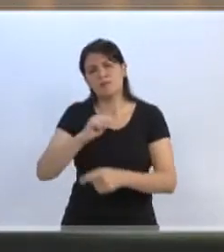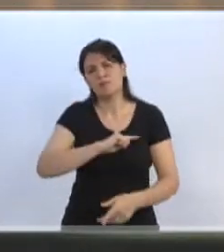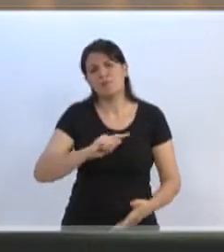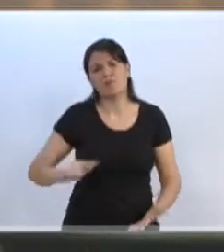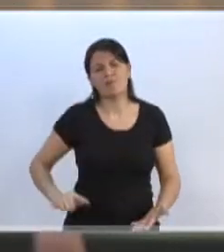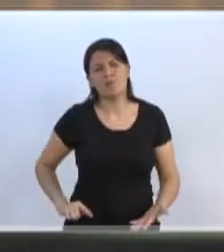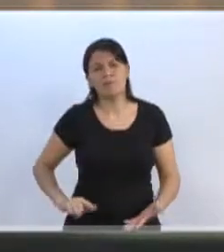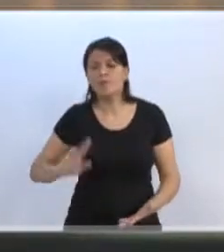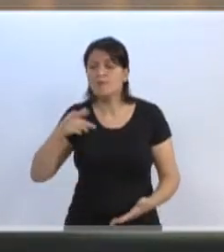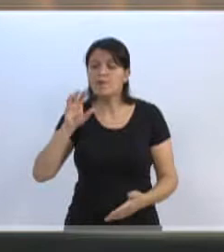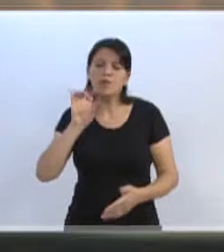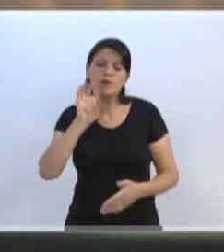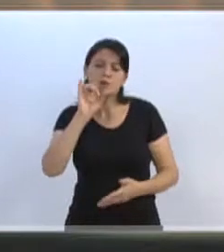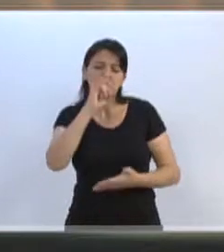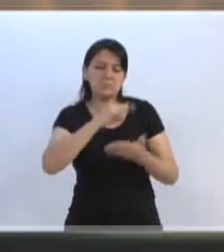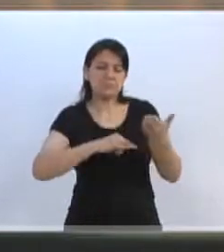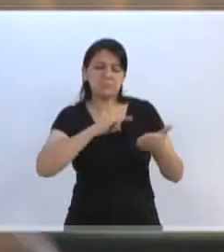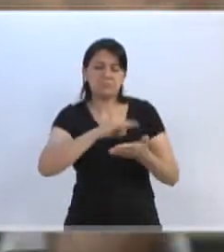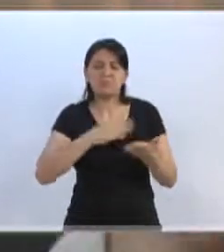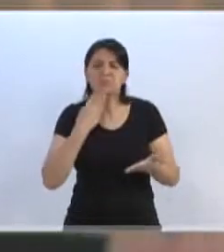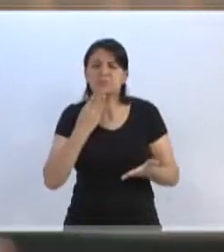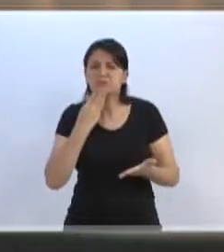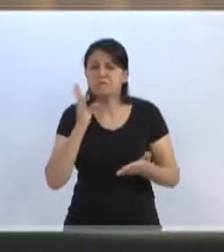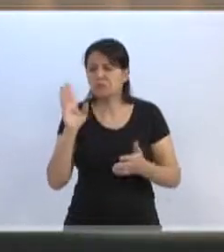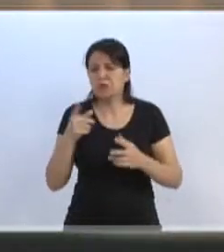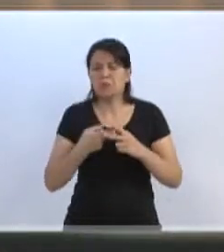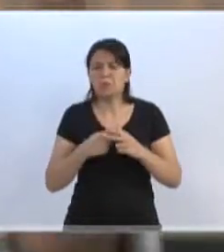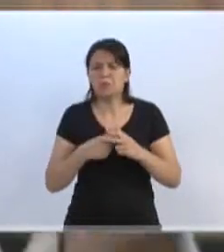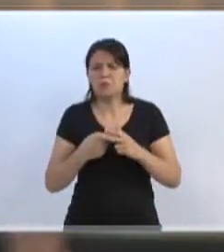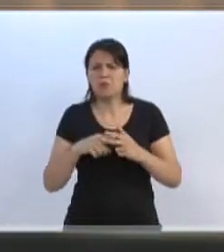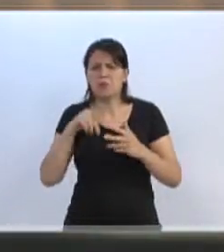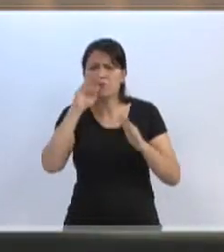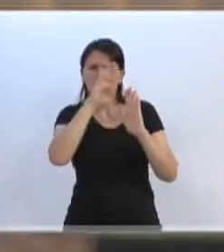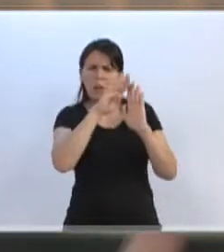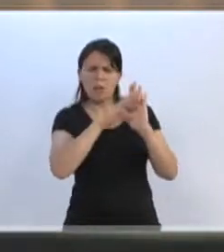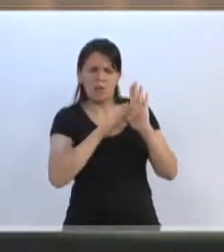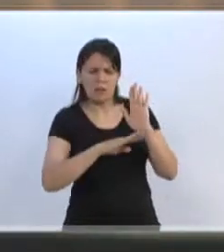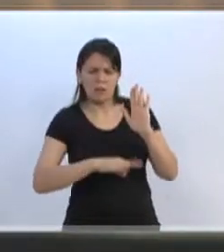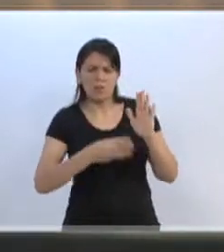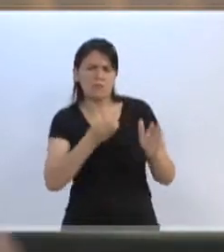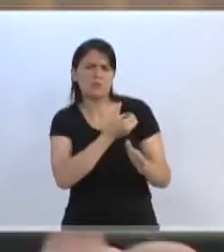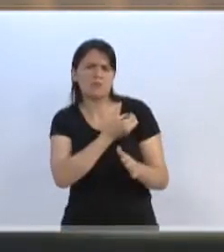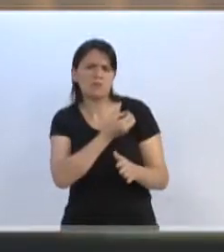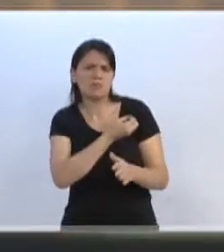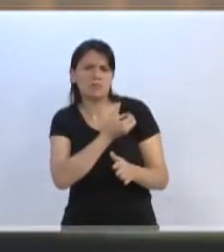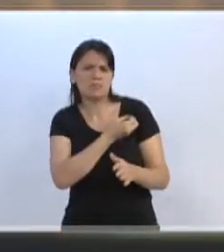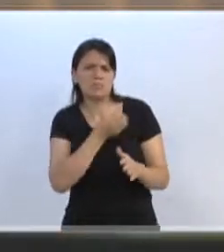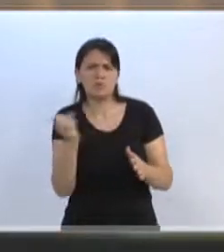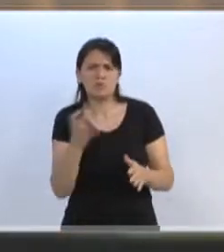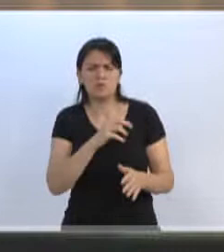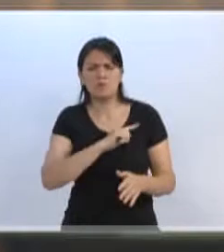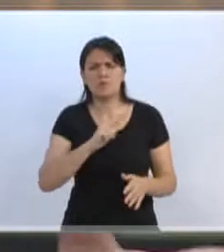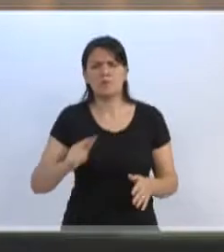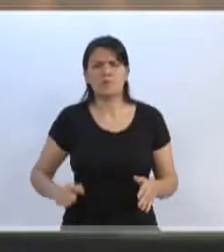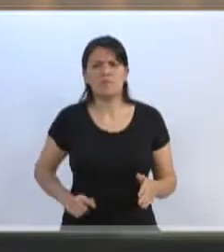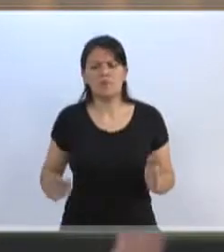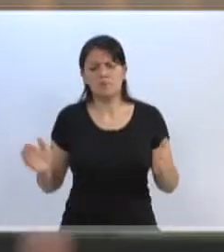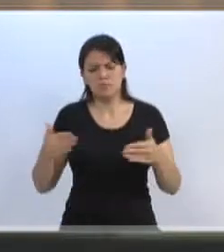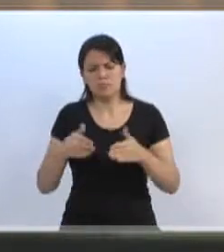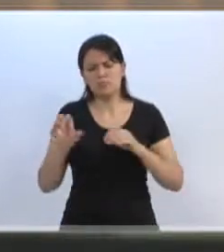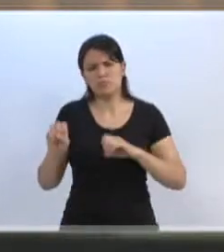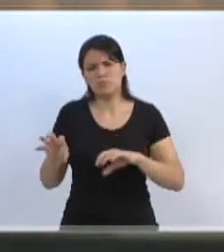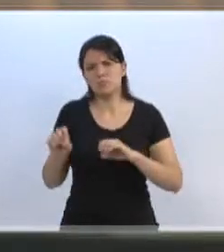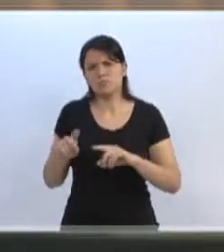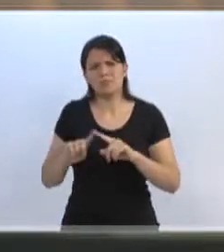encaminhar as demandas que vão ser resolvidas inclusive fez um relatório de inúmeros investimentos do atual governo já com relação à educação não